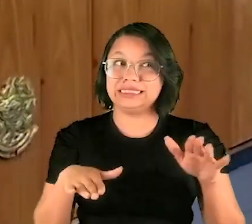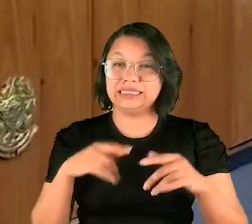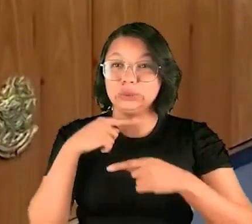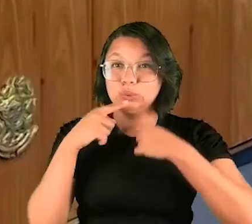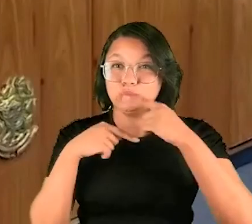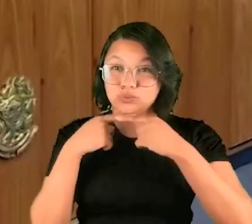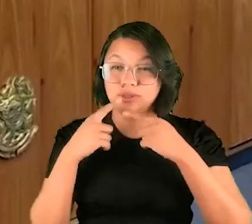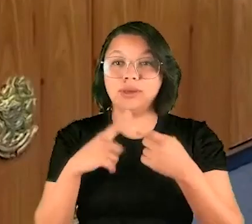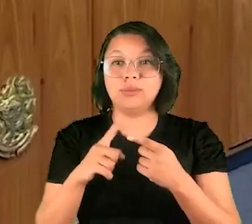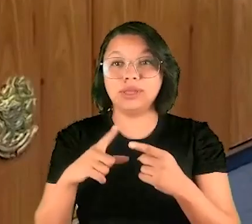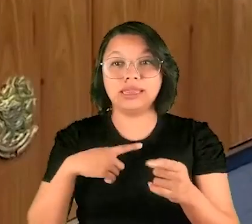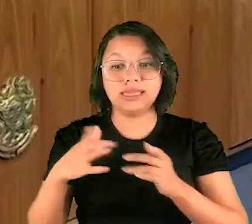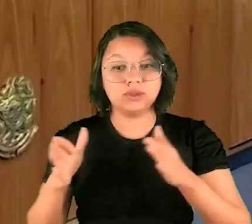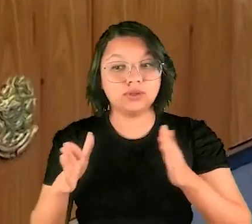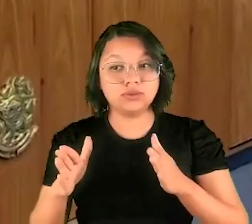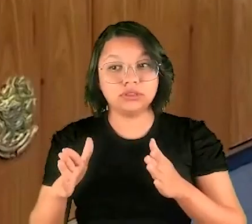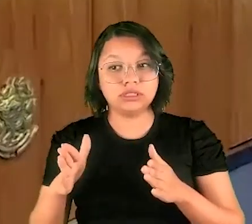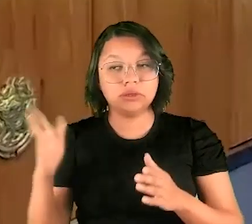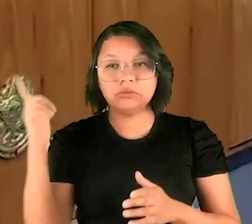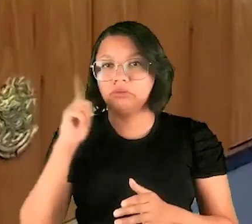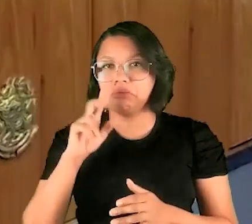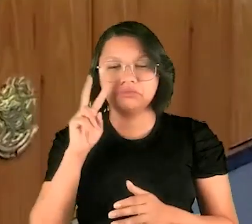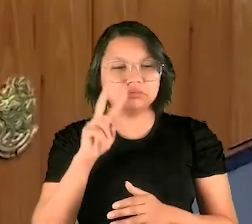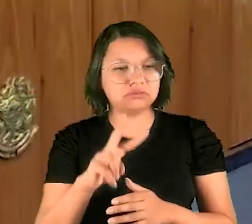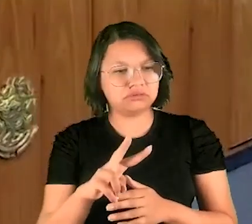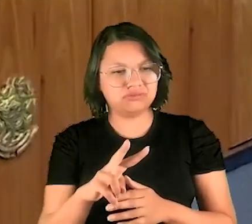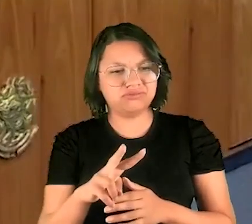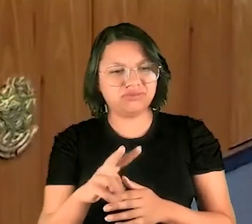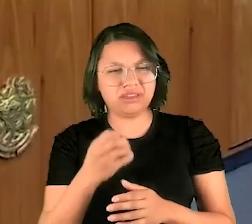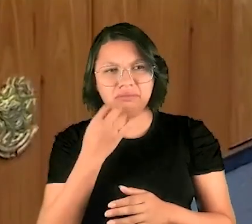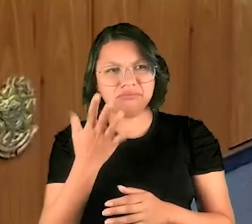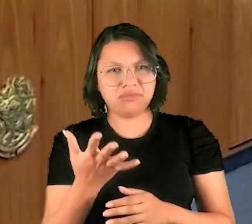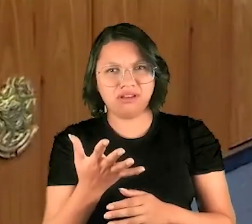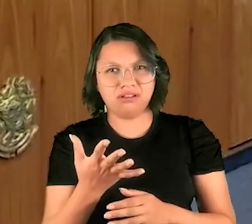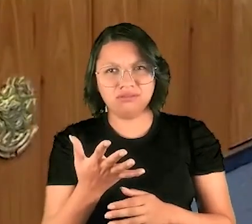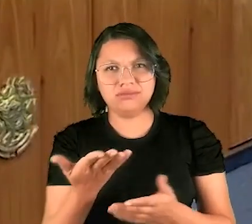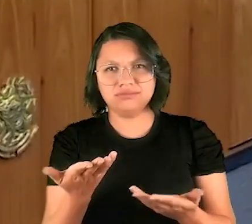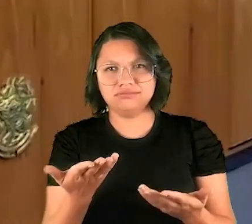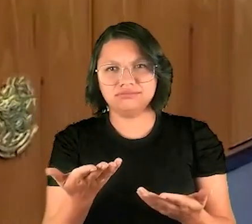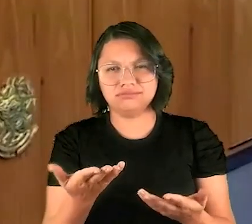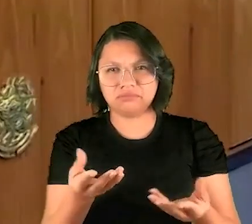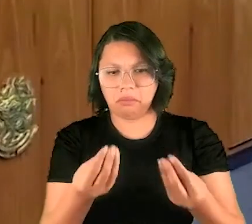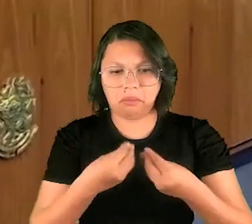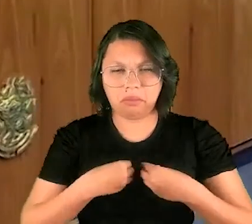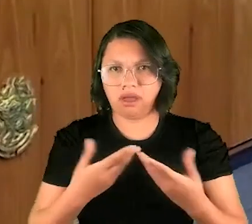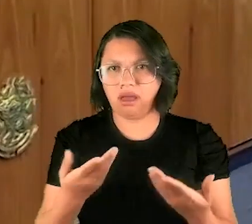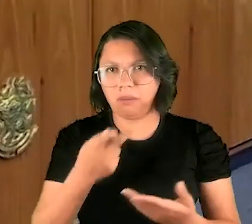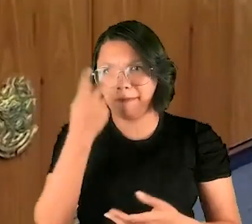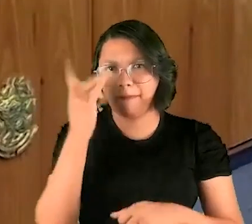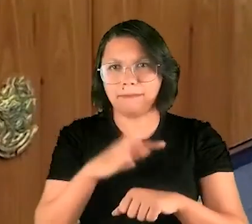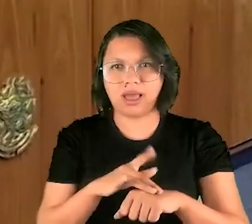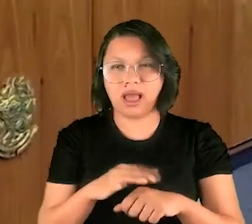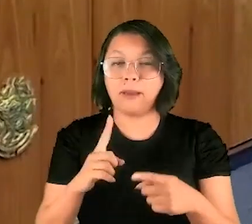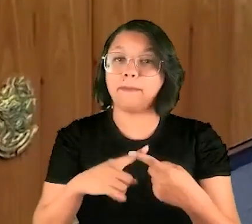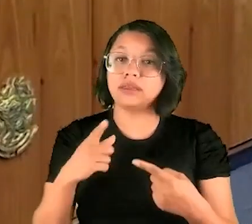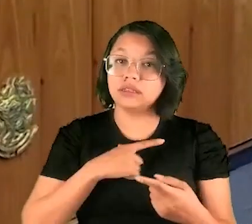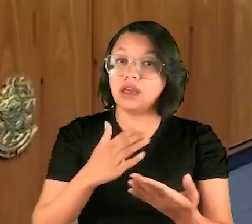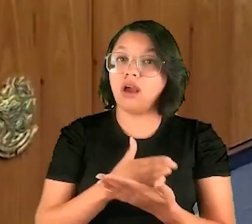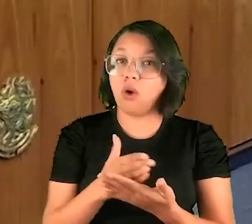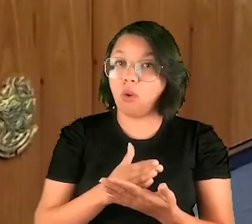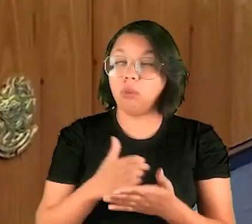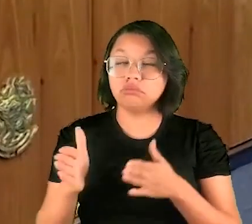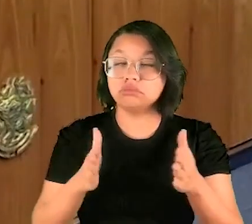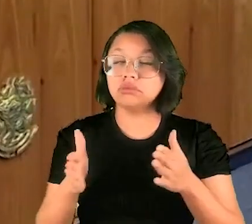tem situações em que eu consigo ver que não há benefício suficiente para justificar, mas tem algumas situações em que realmente pode